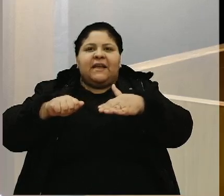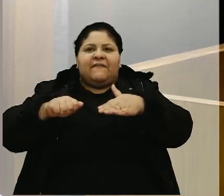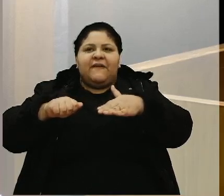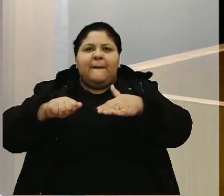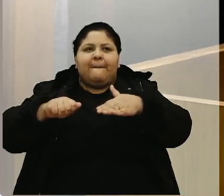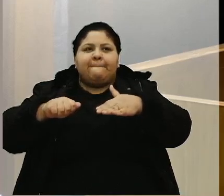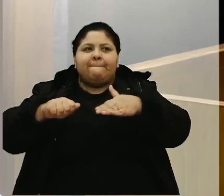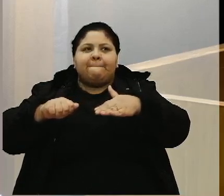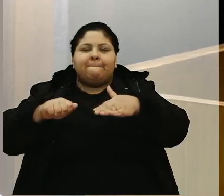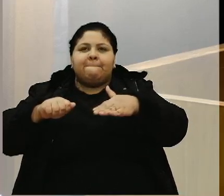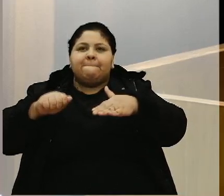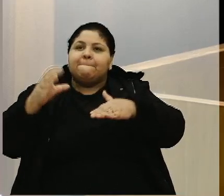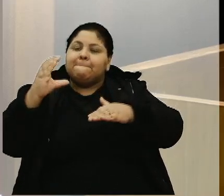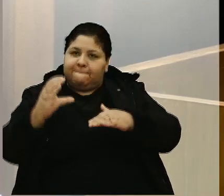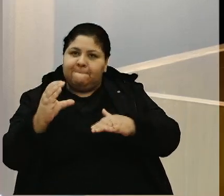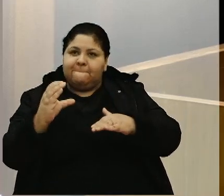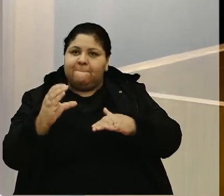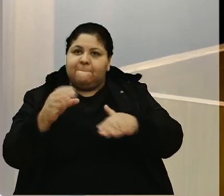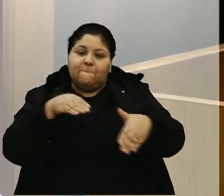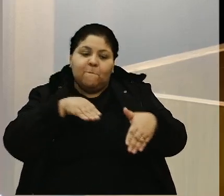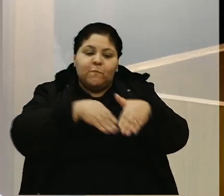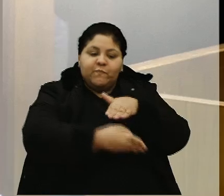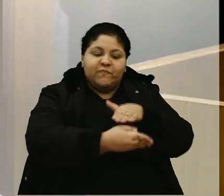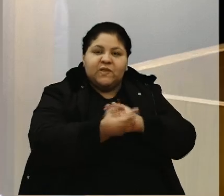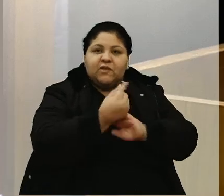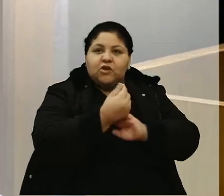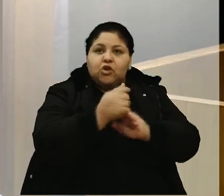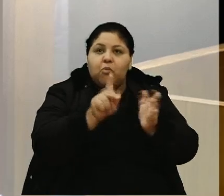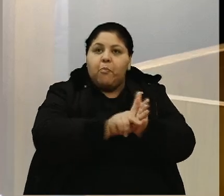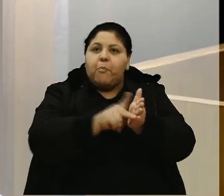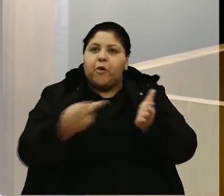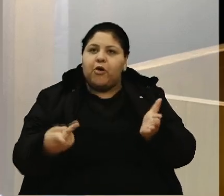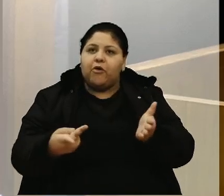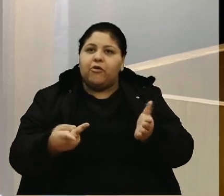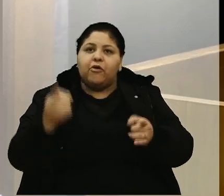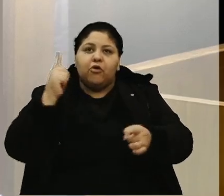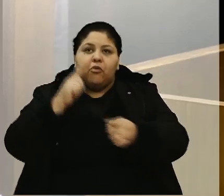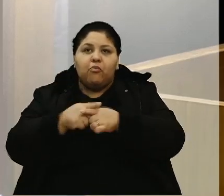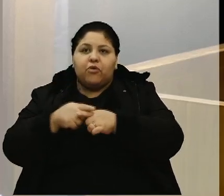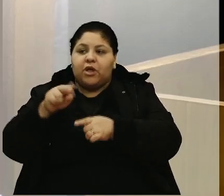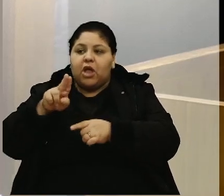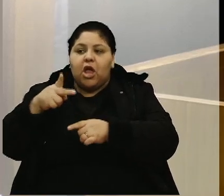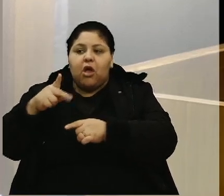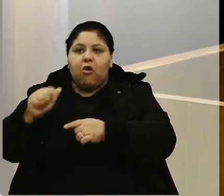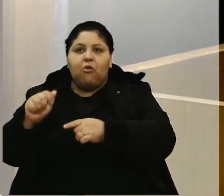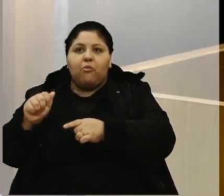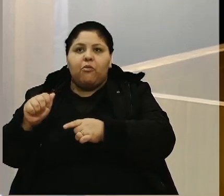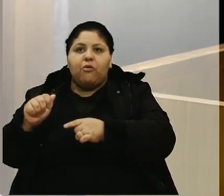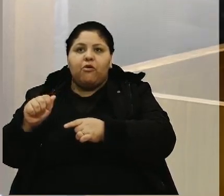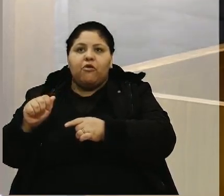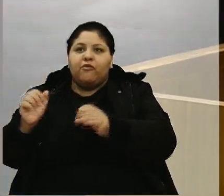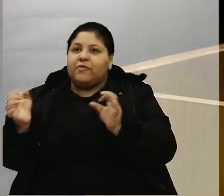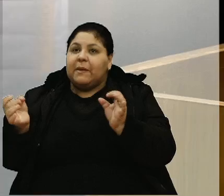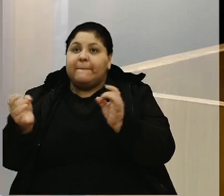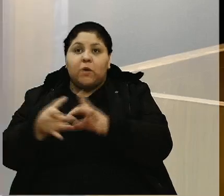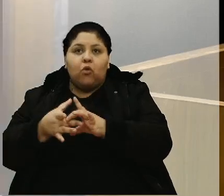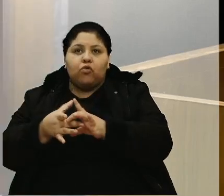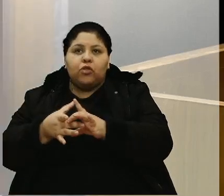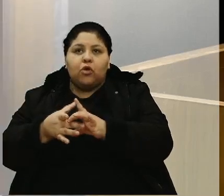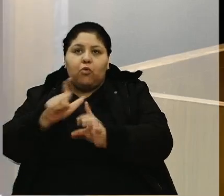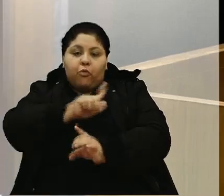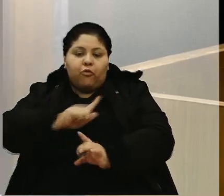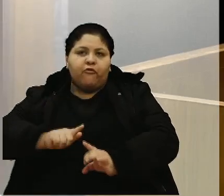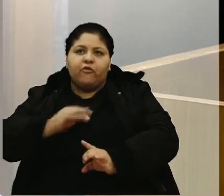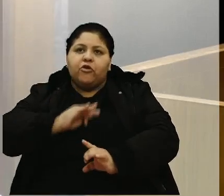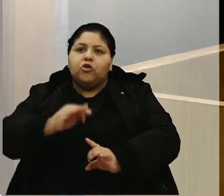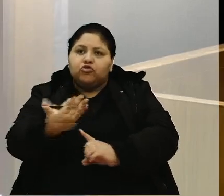está habilitada, o município está investindo recursos próprios porque a UPA não está habilitada pelo governo federal. Então, nos